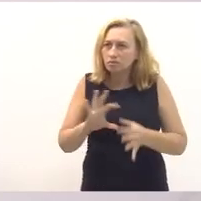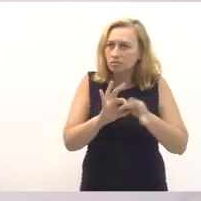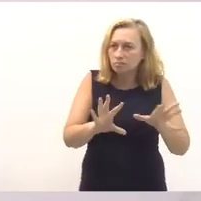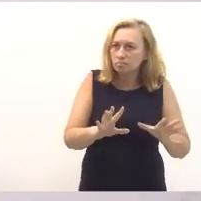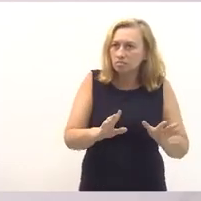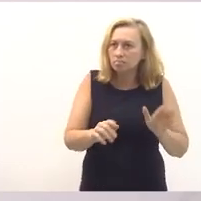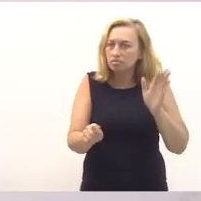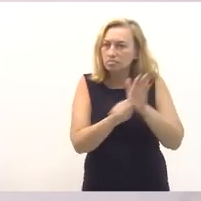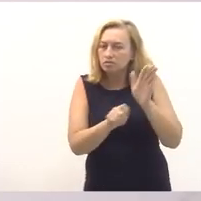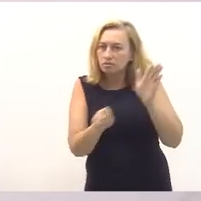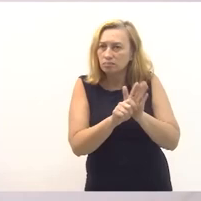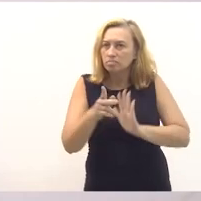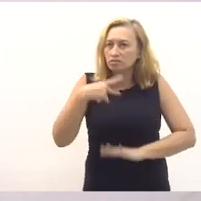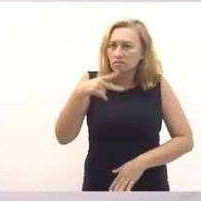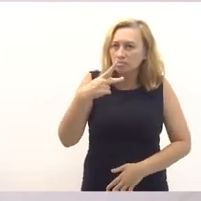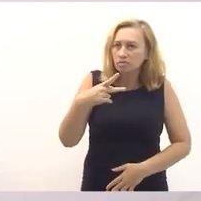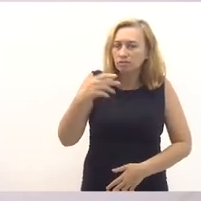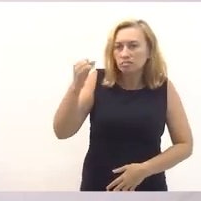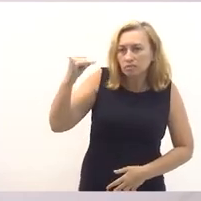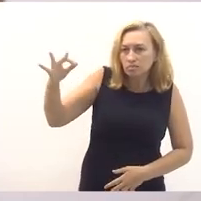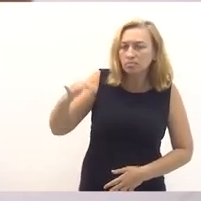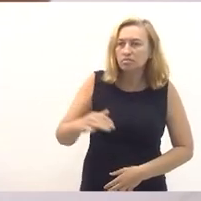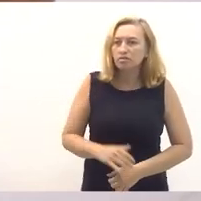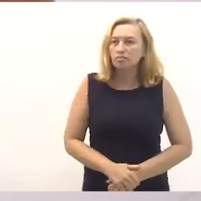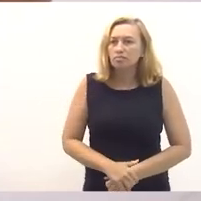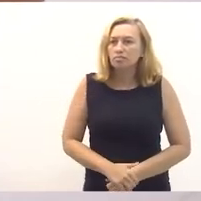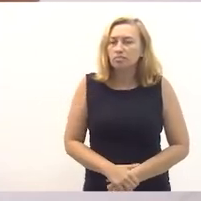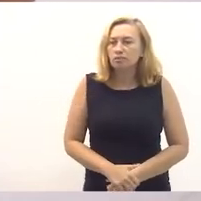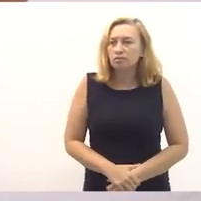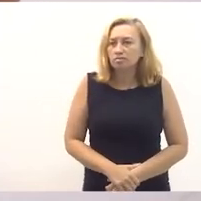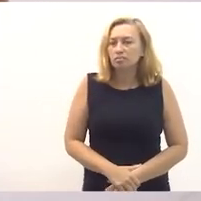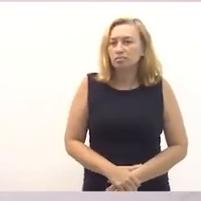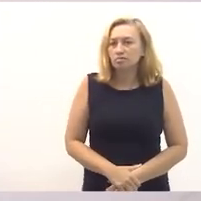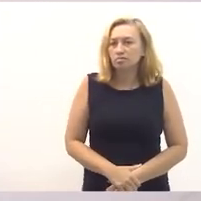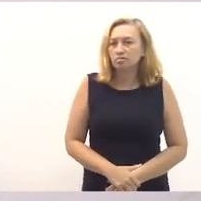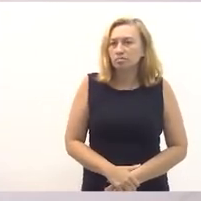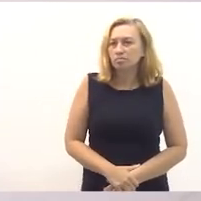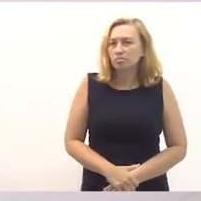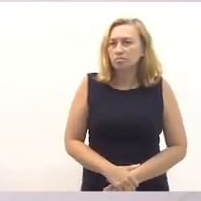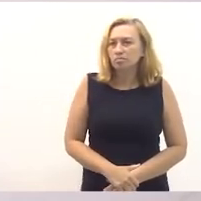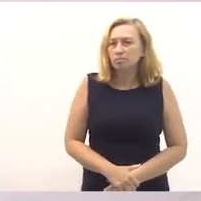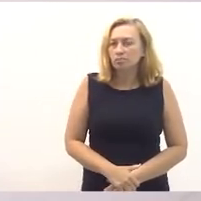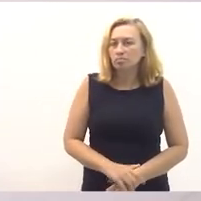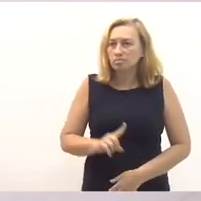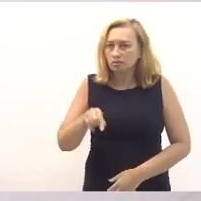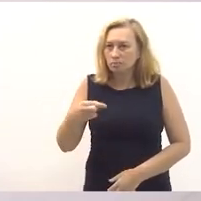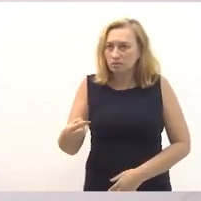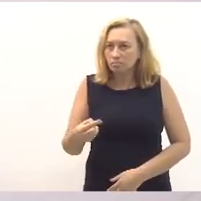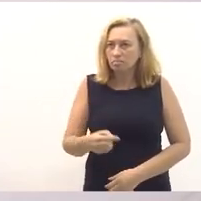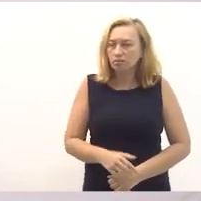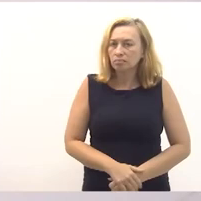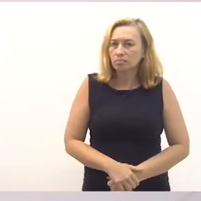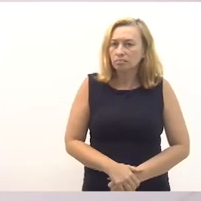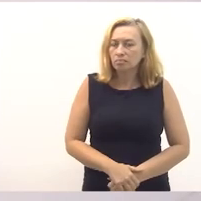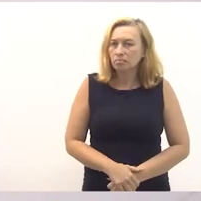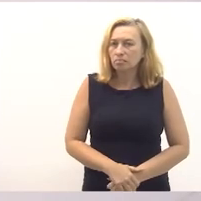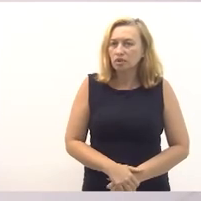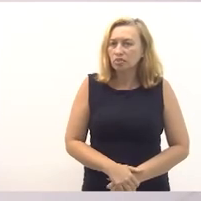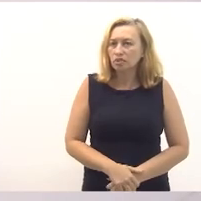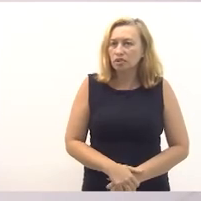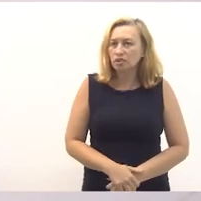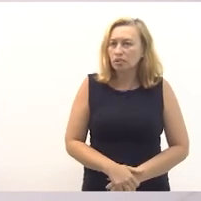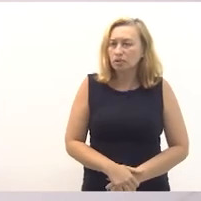maconheiro falar de madrugada né então é primeiro. É isso segundo. Eu